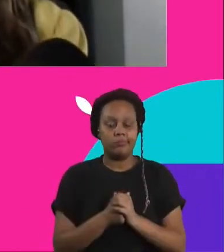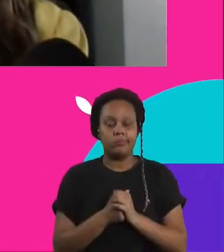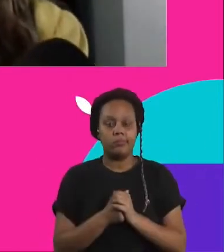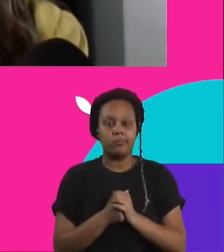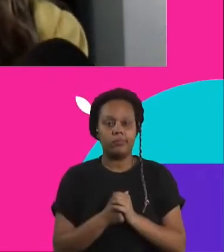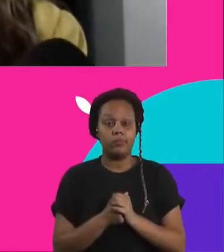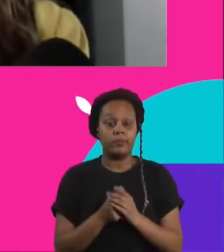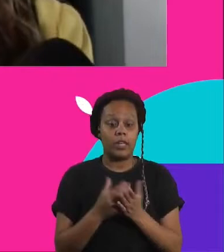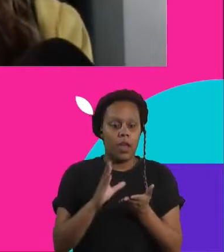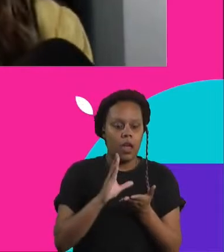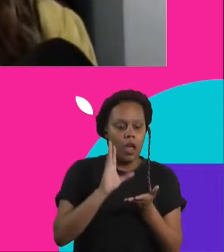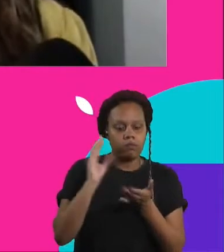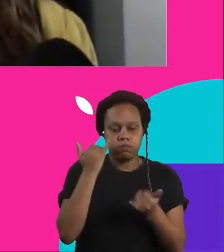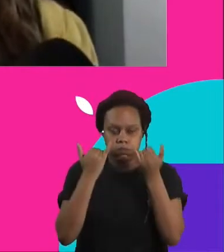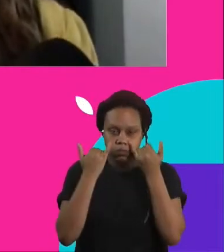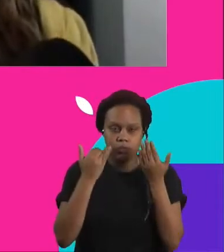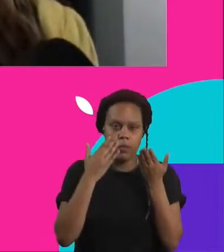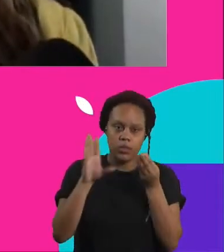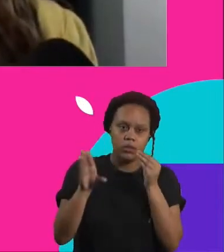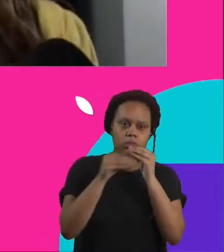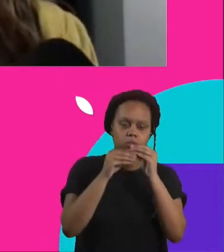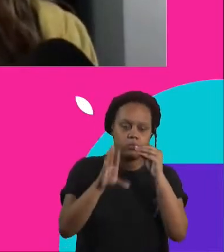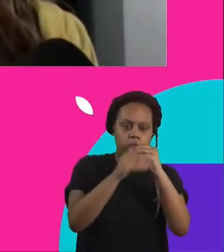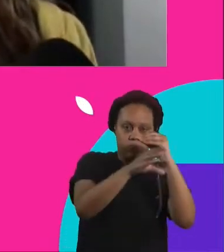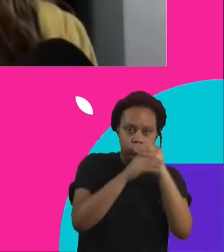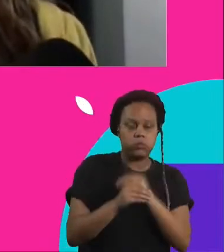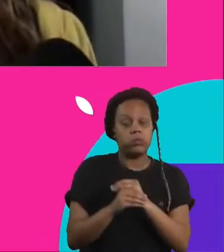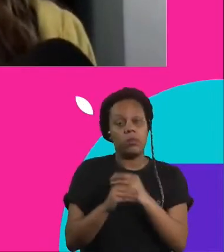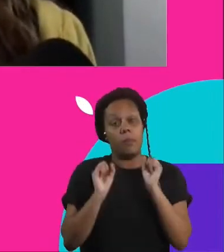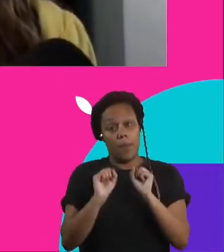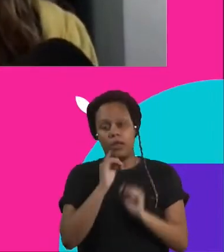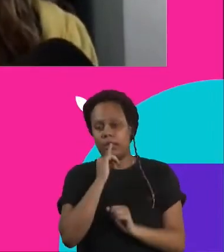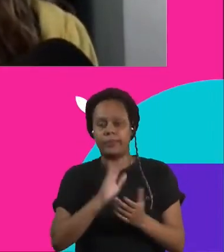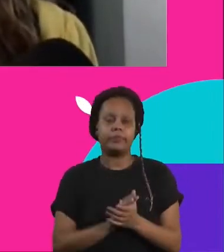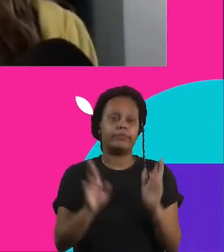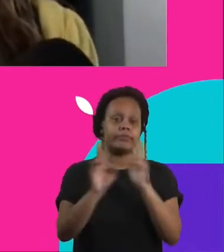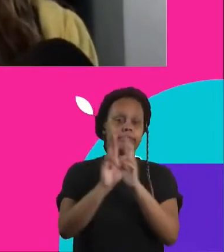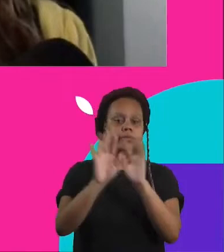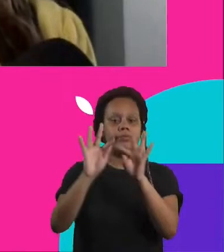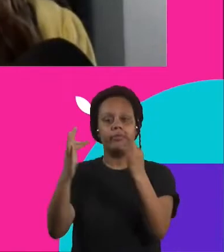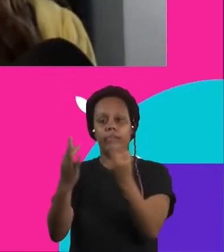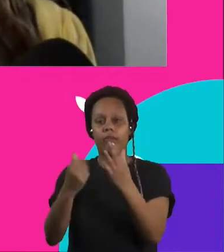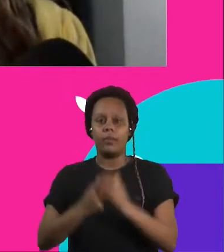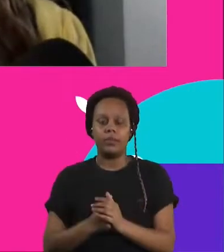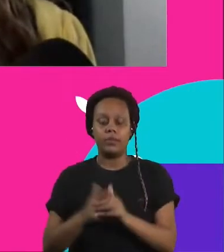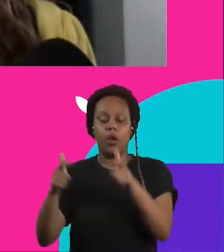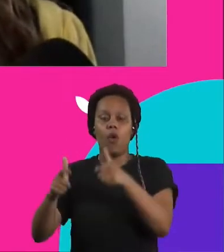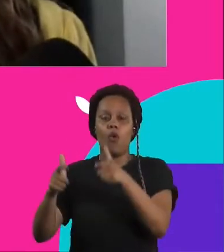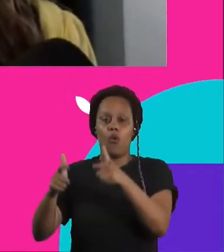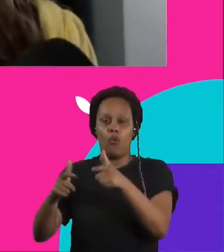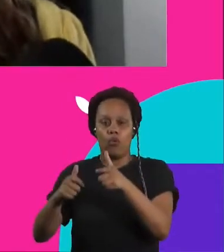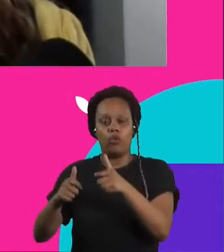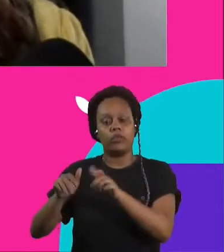muitas informações, que podem ser questões relacionadas à sua família, à sua